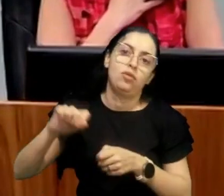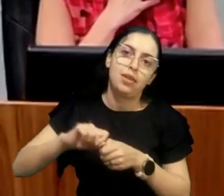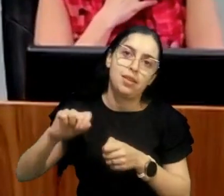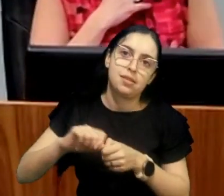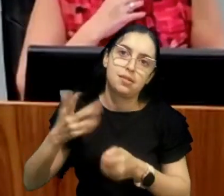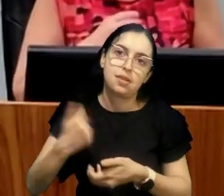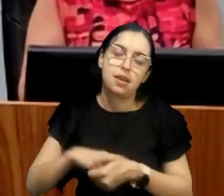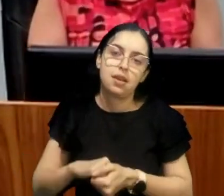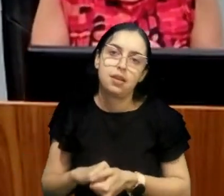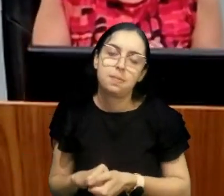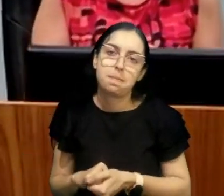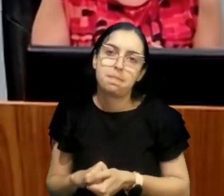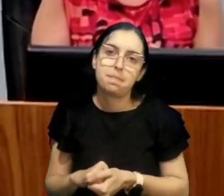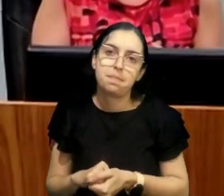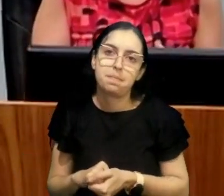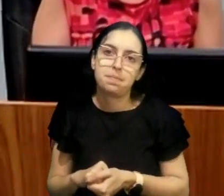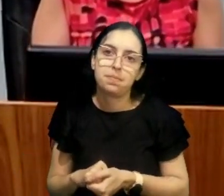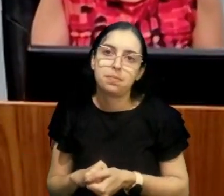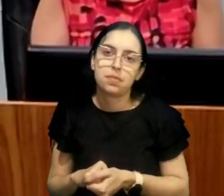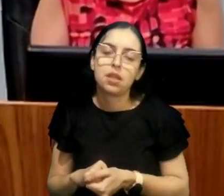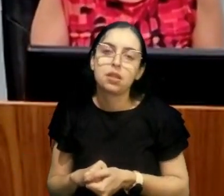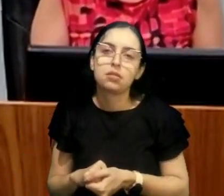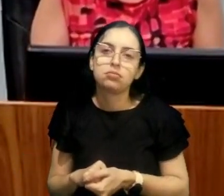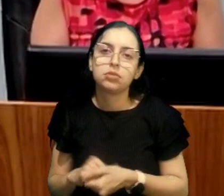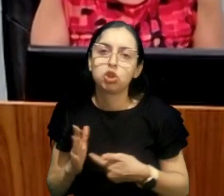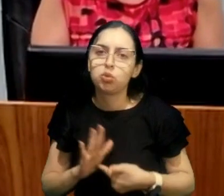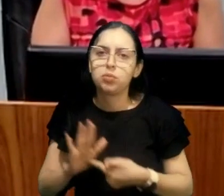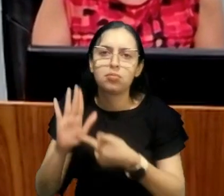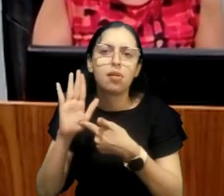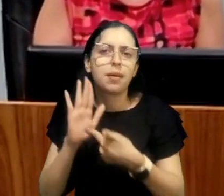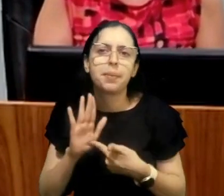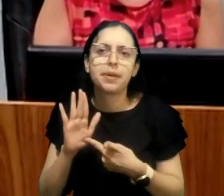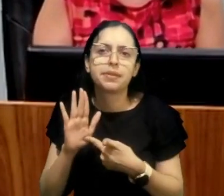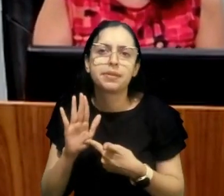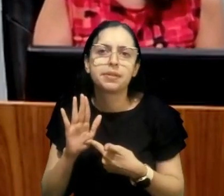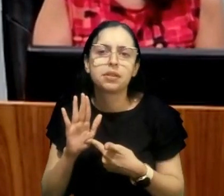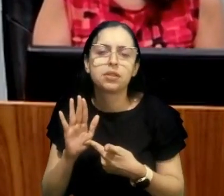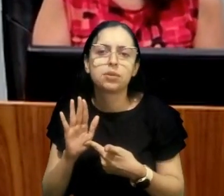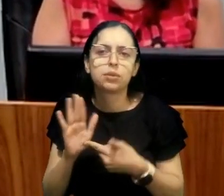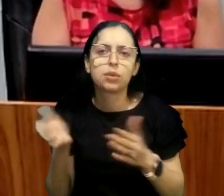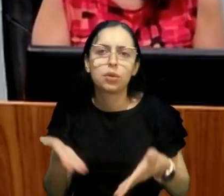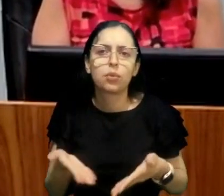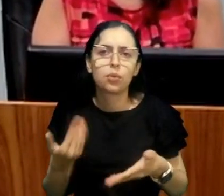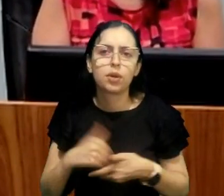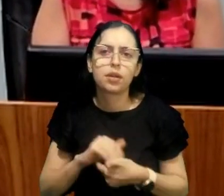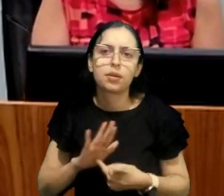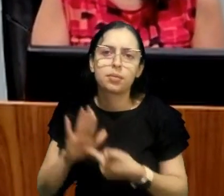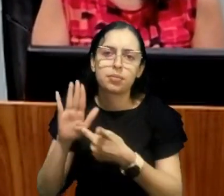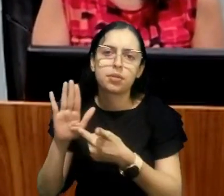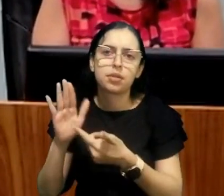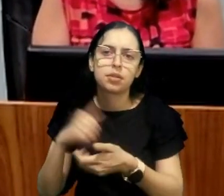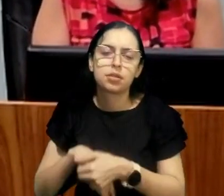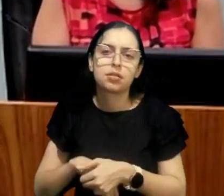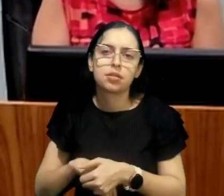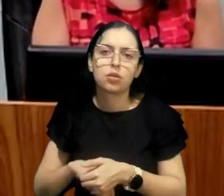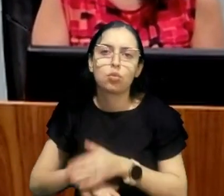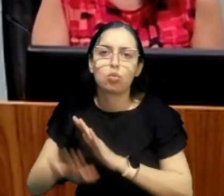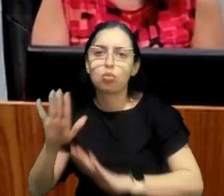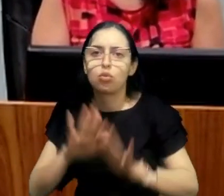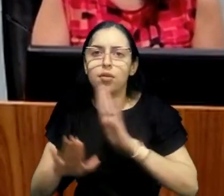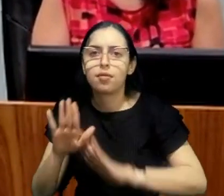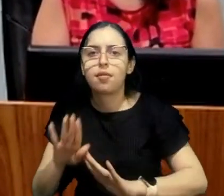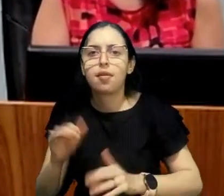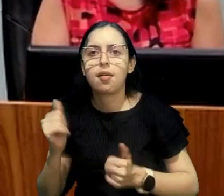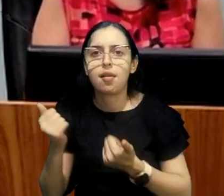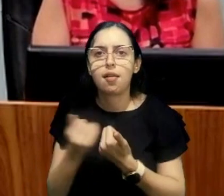amplia. E que estamos à disposição, nos colocamos à disposição para auxiliar naquilo